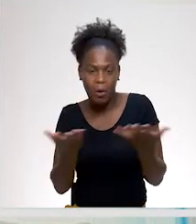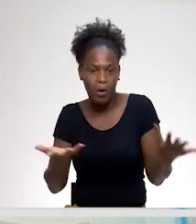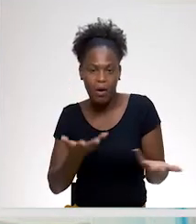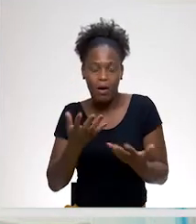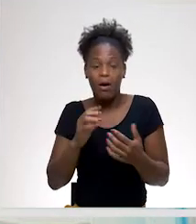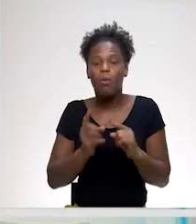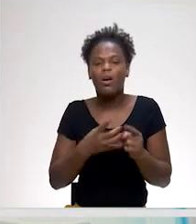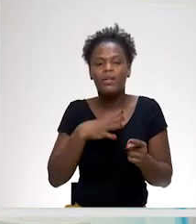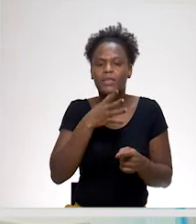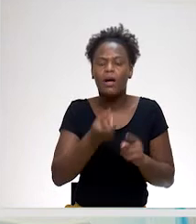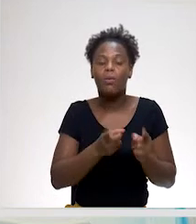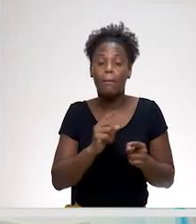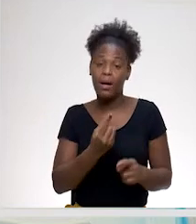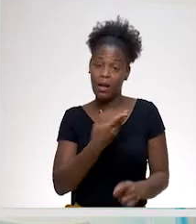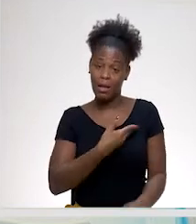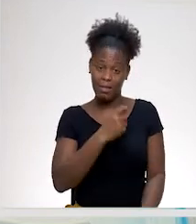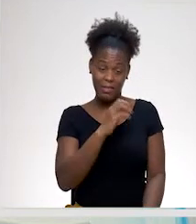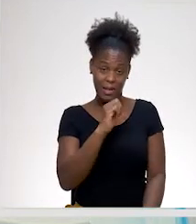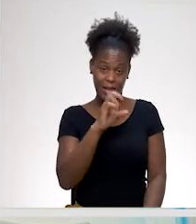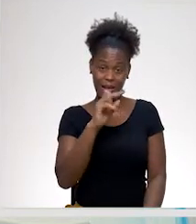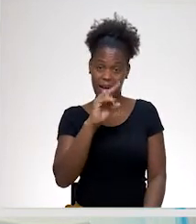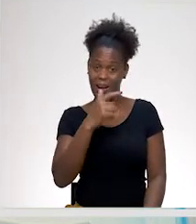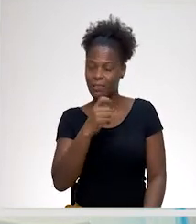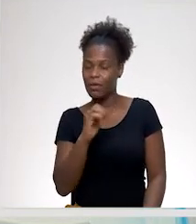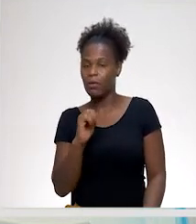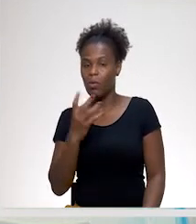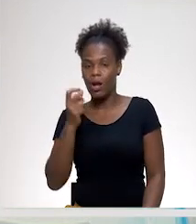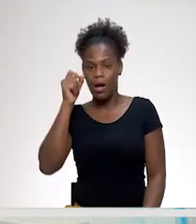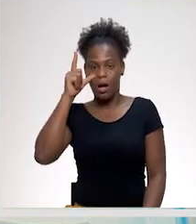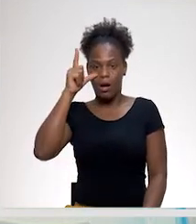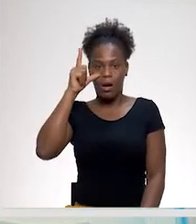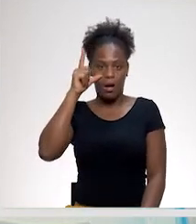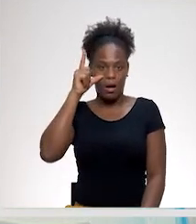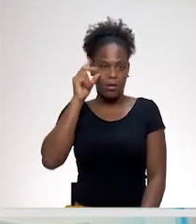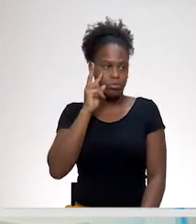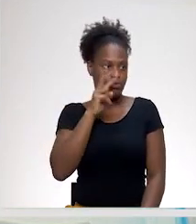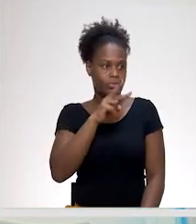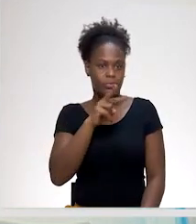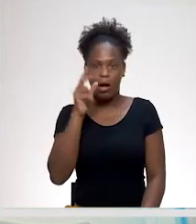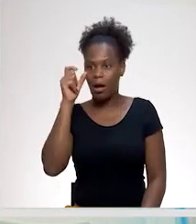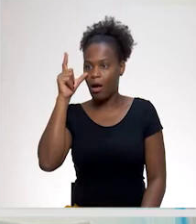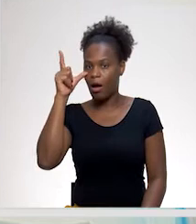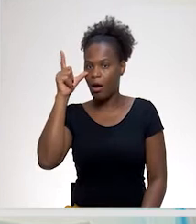Descartes, quando nós estamos em vigília, ou seja, quando estamos acordados,